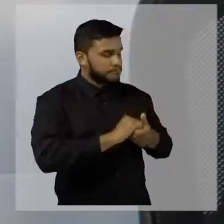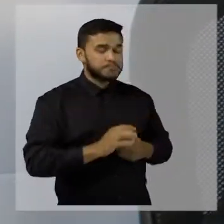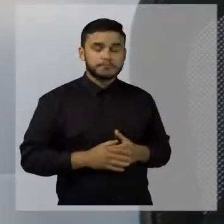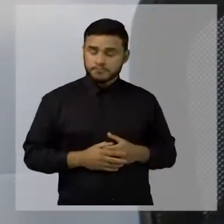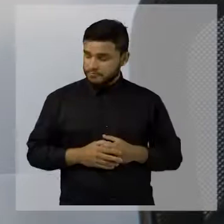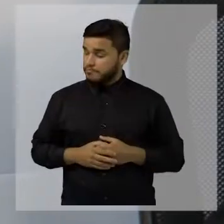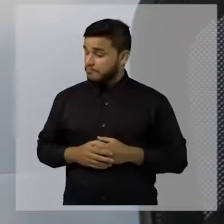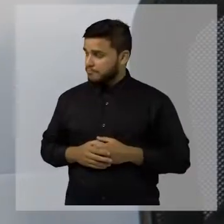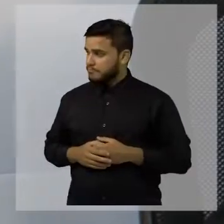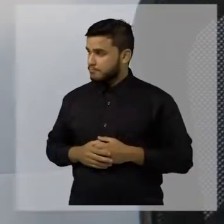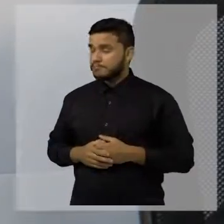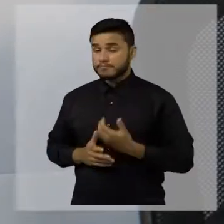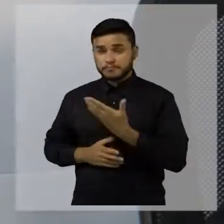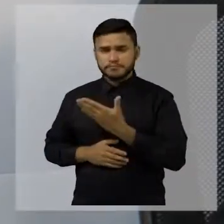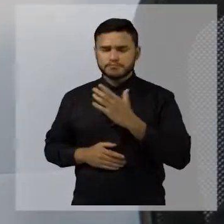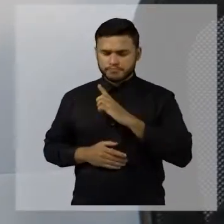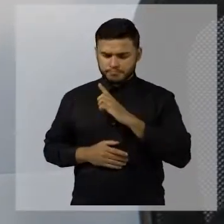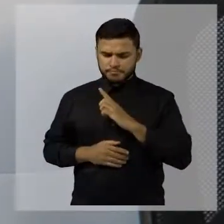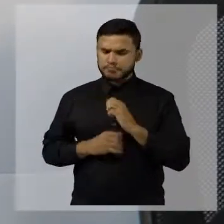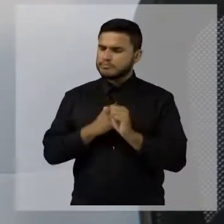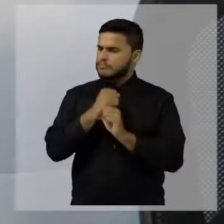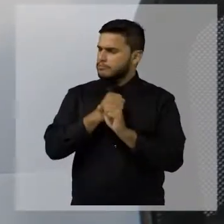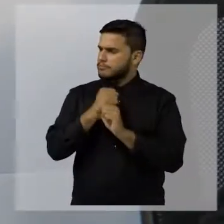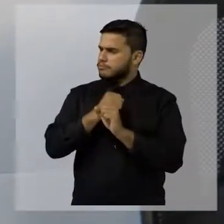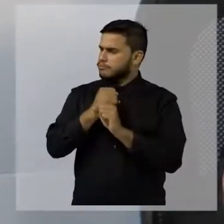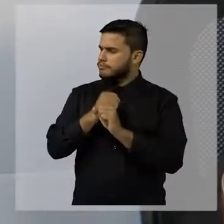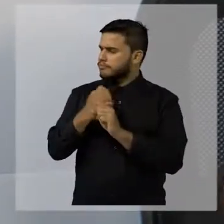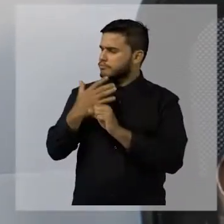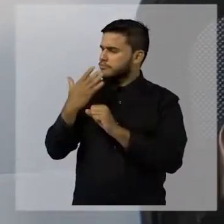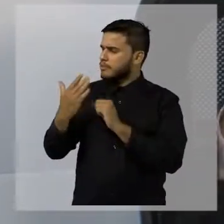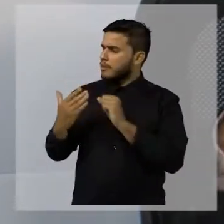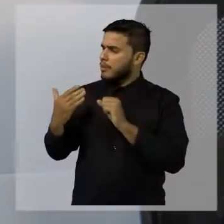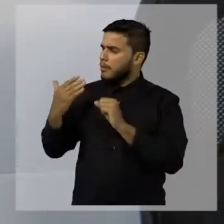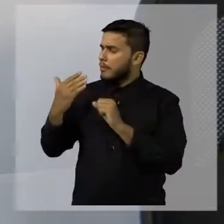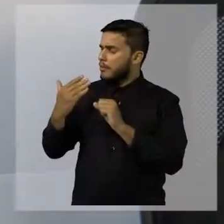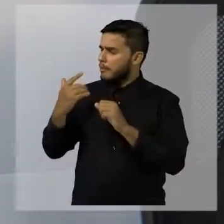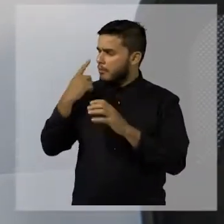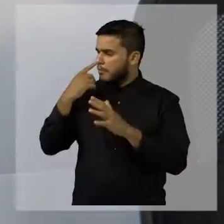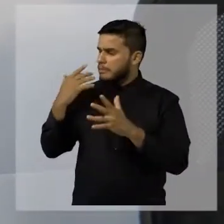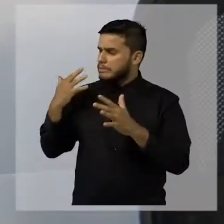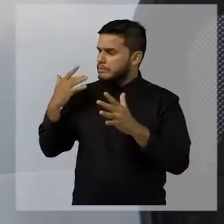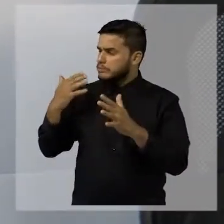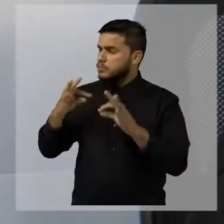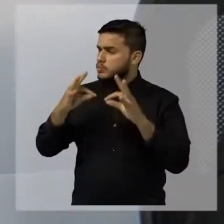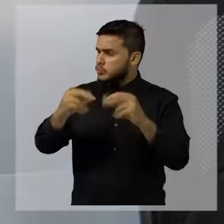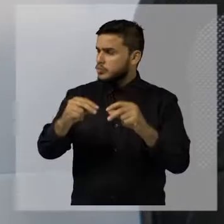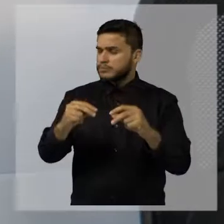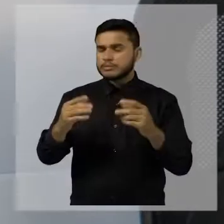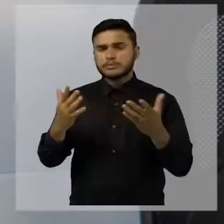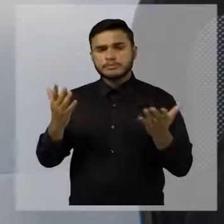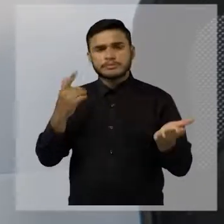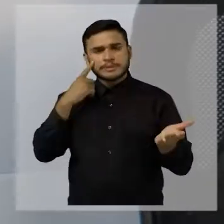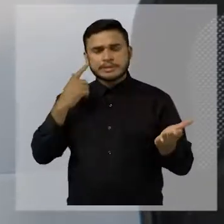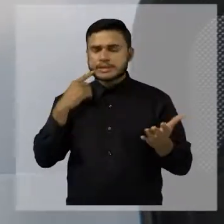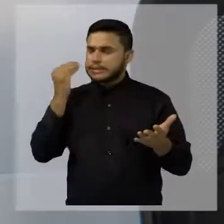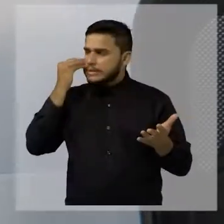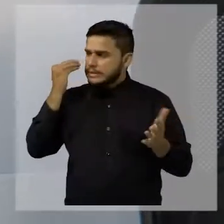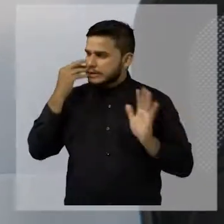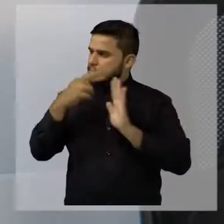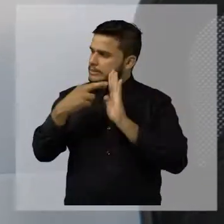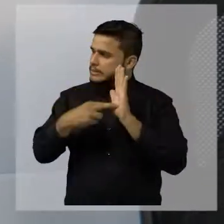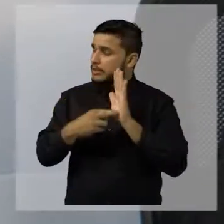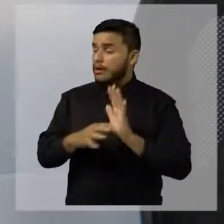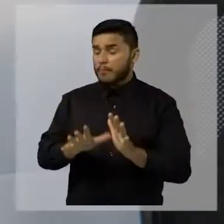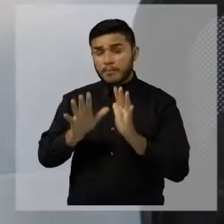Previdência, ela tem dois ângulos importantíssimos. Um é a cobertura jornalística. E essa,